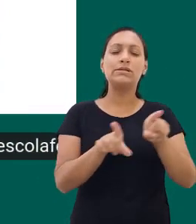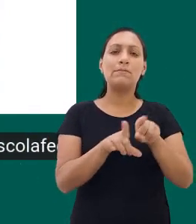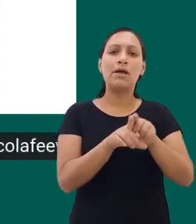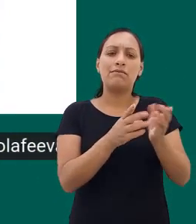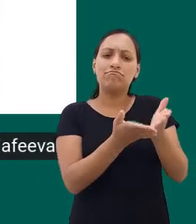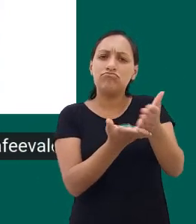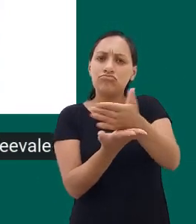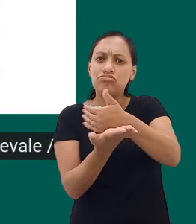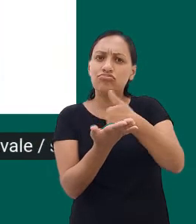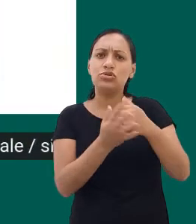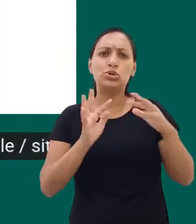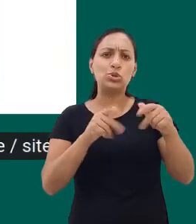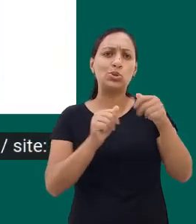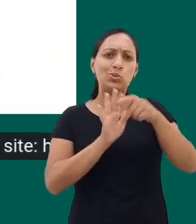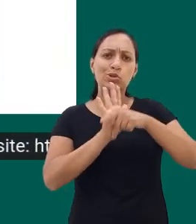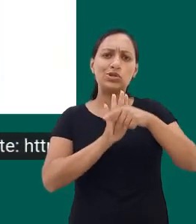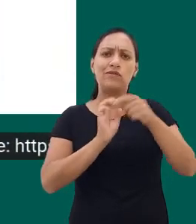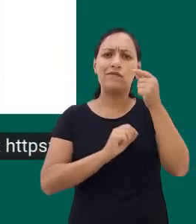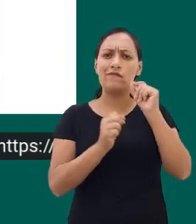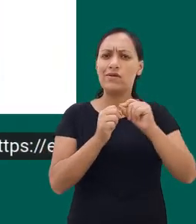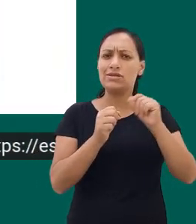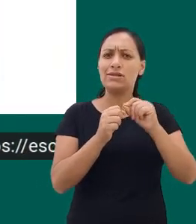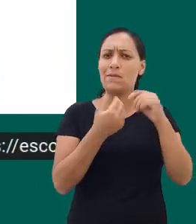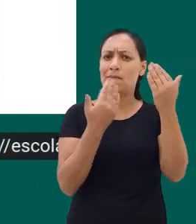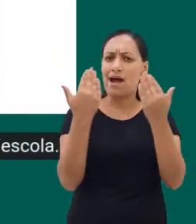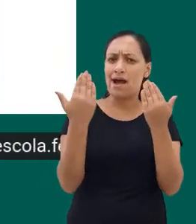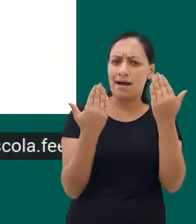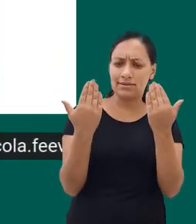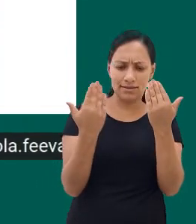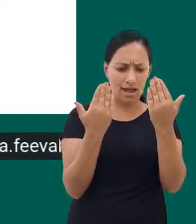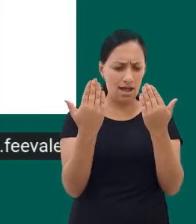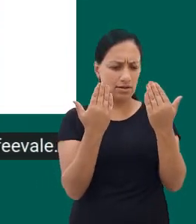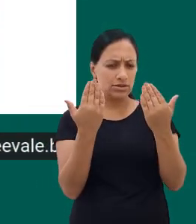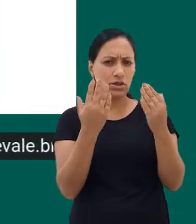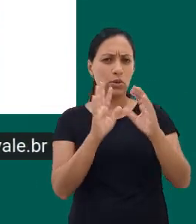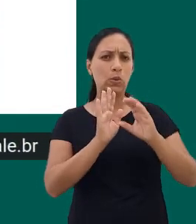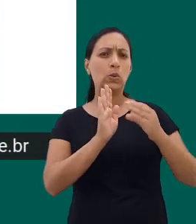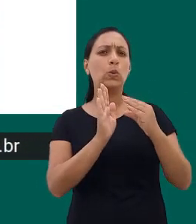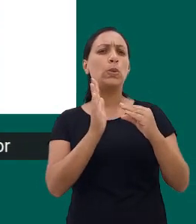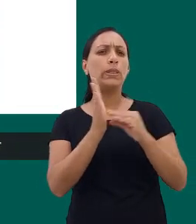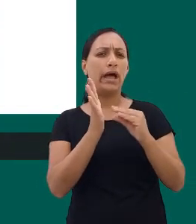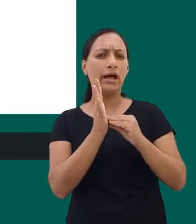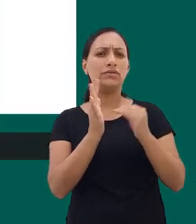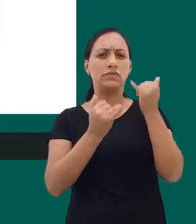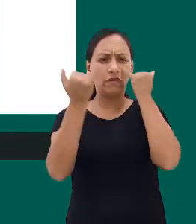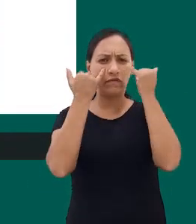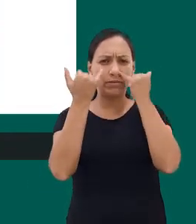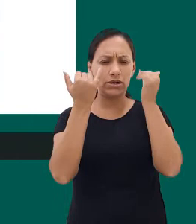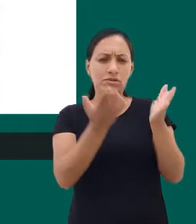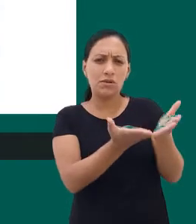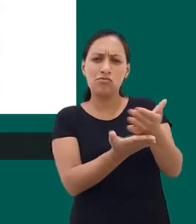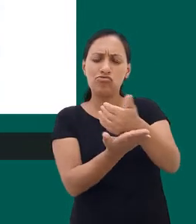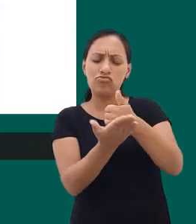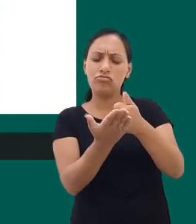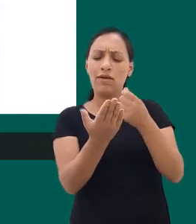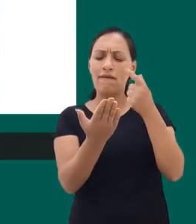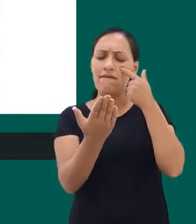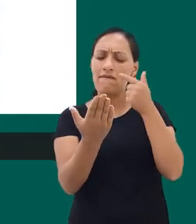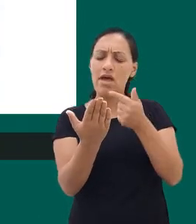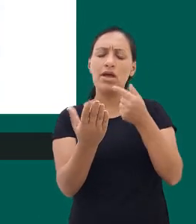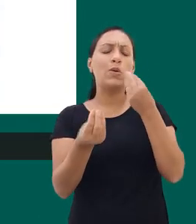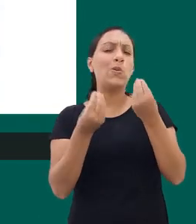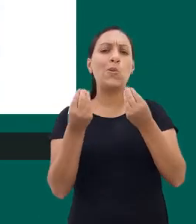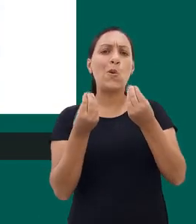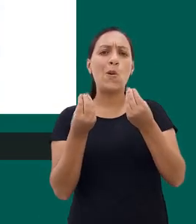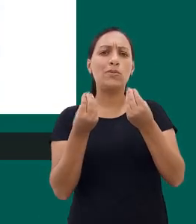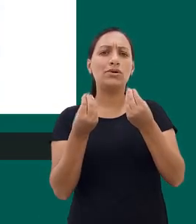e também fazer análise de todos os dados que eles tinham coletado e responder a pergunta problema do projeto. E